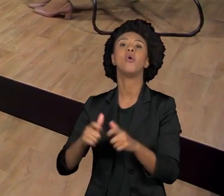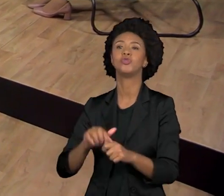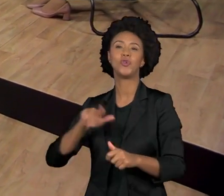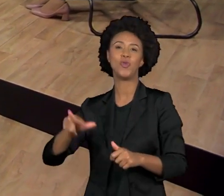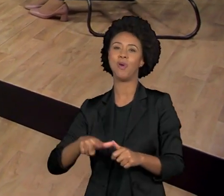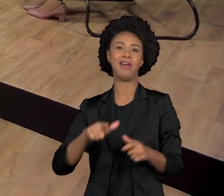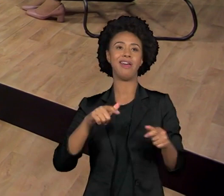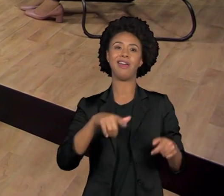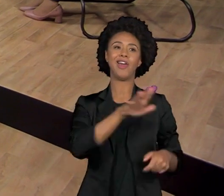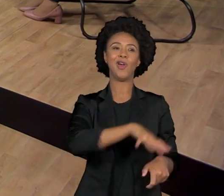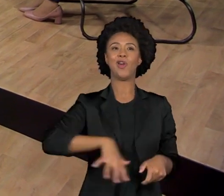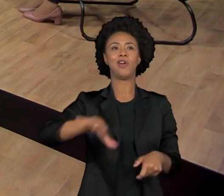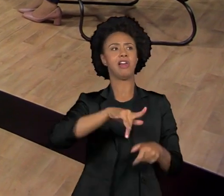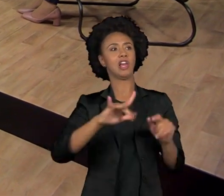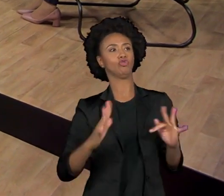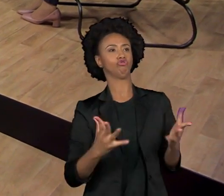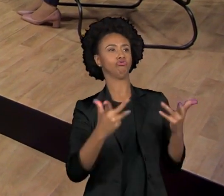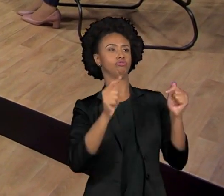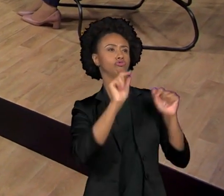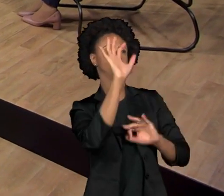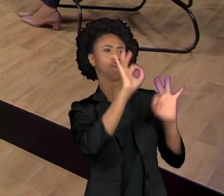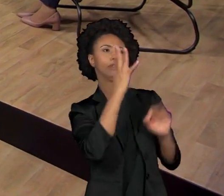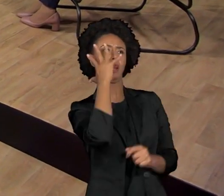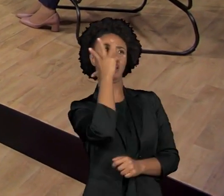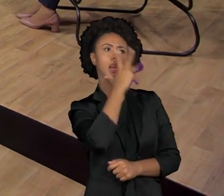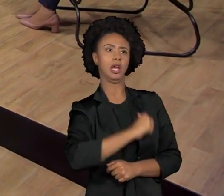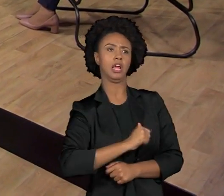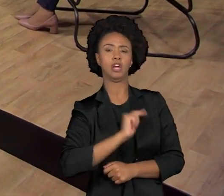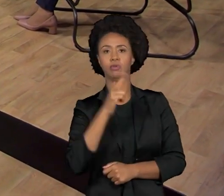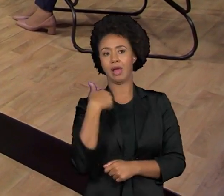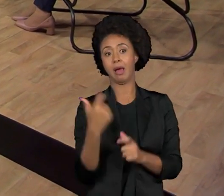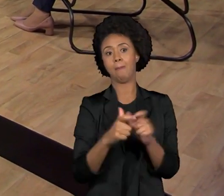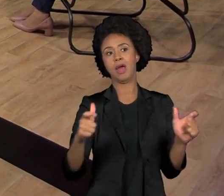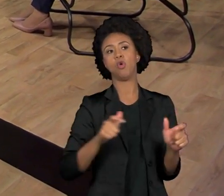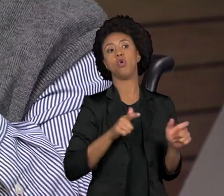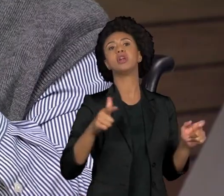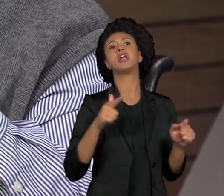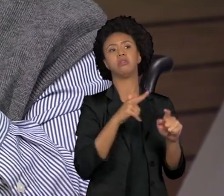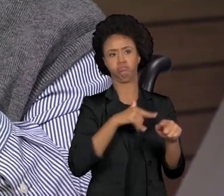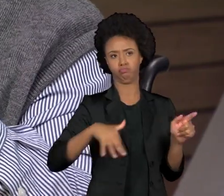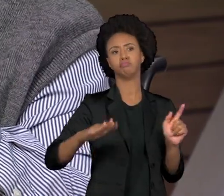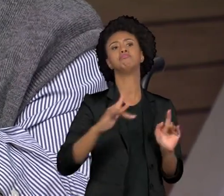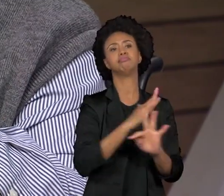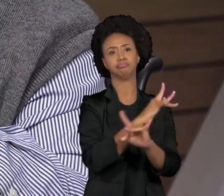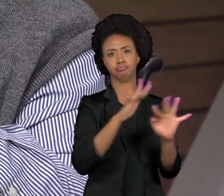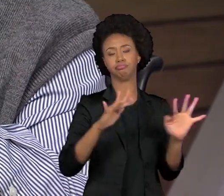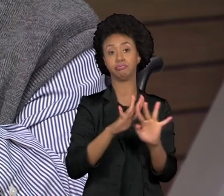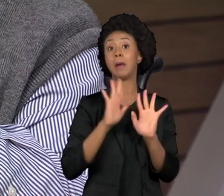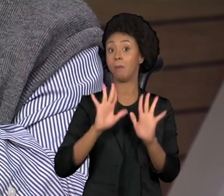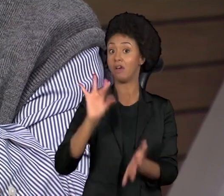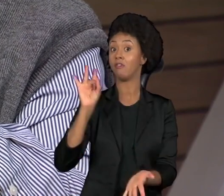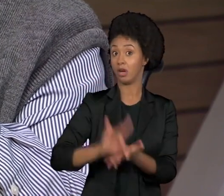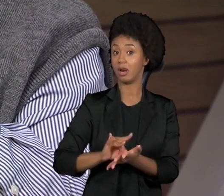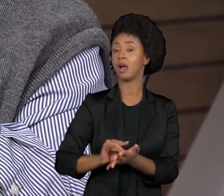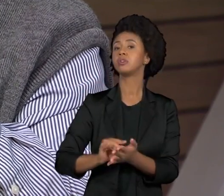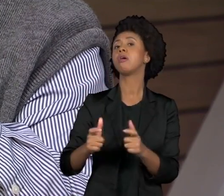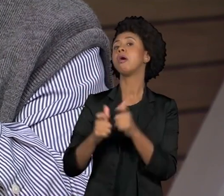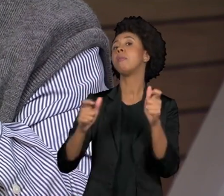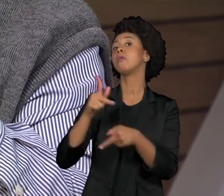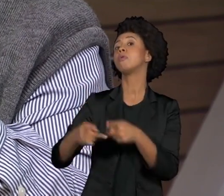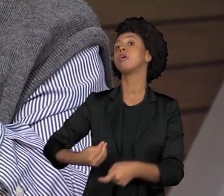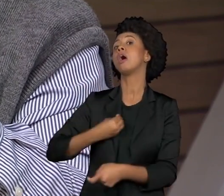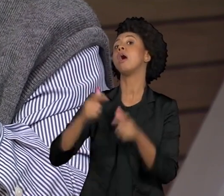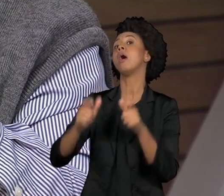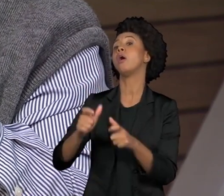cenográfica que a maior parte das pessoas andam. Ela acontece ali. Eu acho que a gente, quando sai desses momentos de